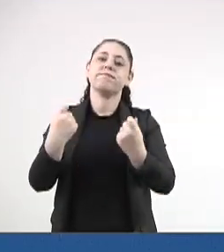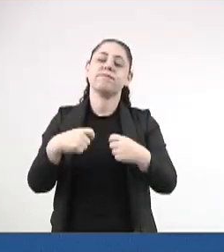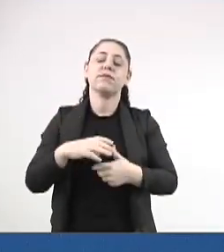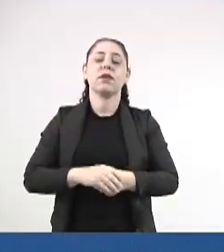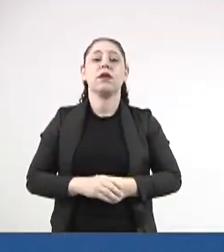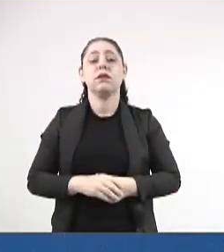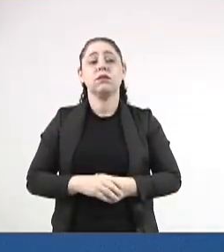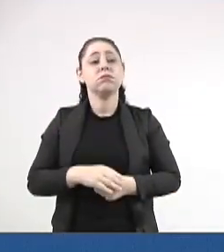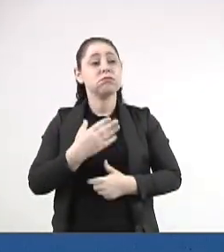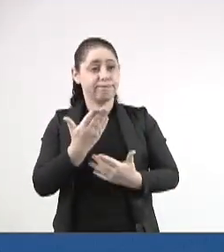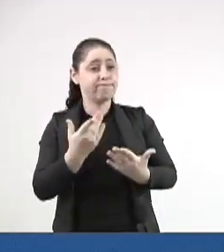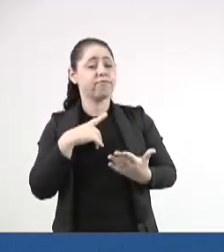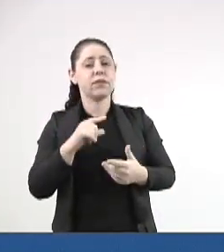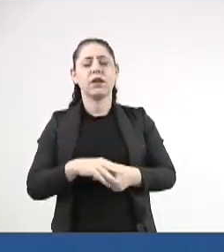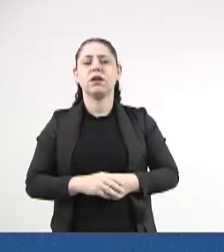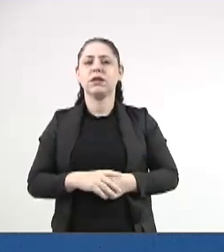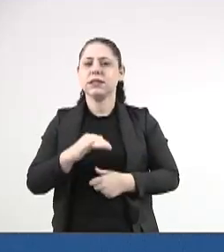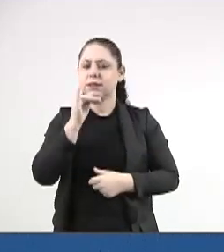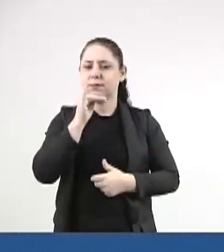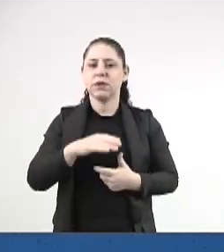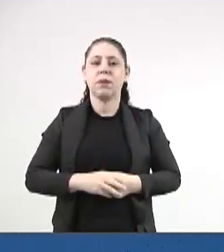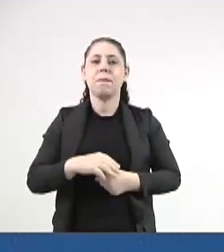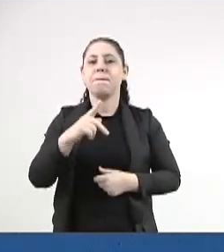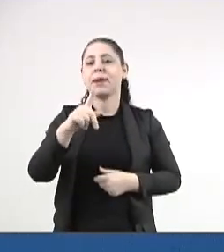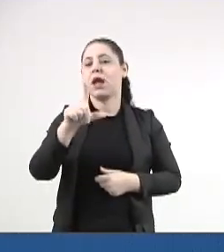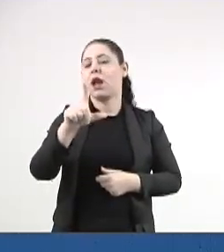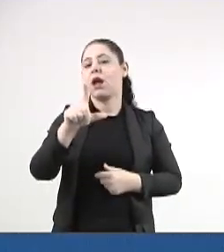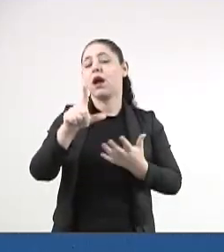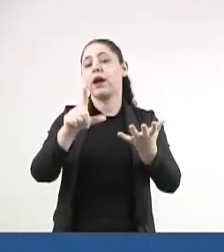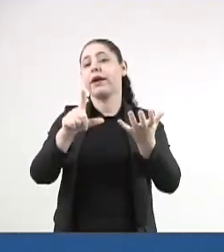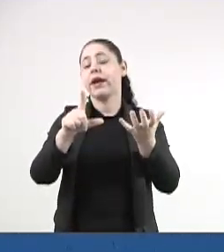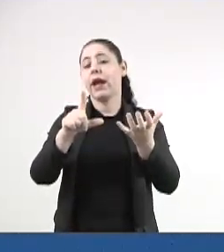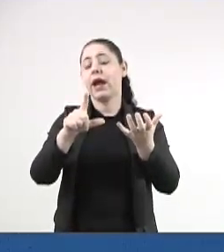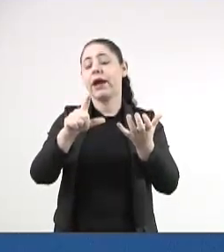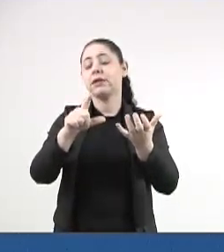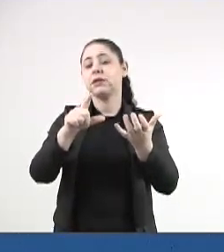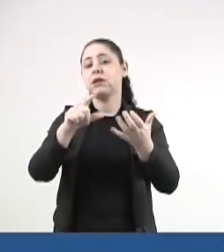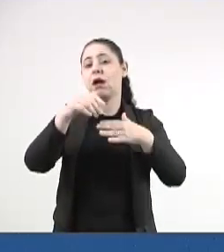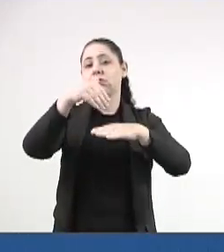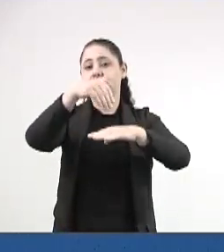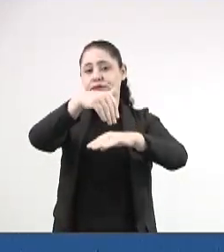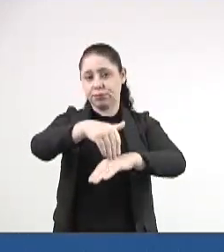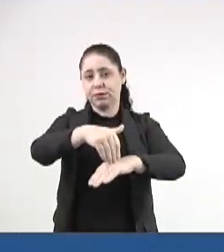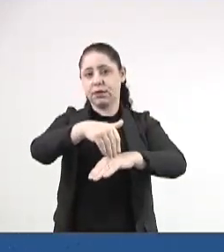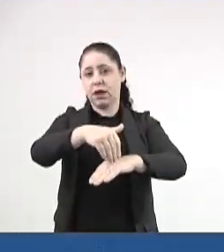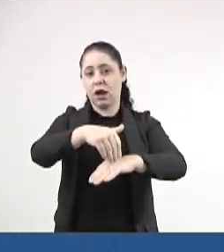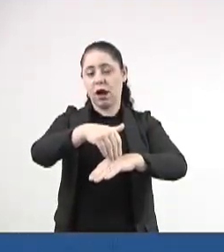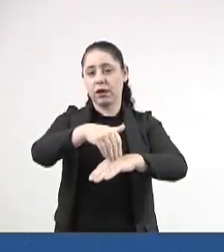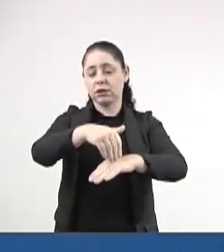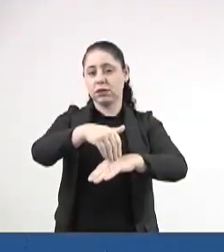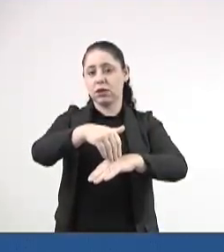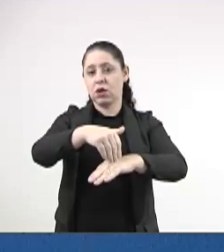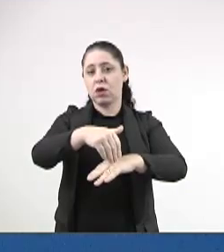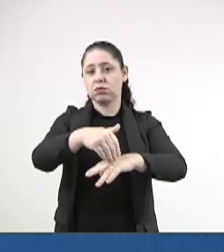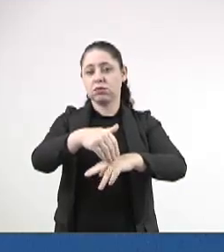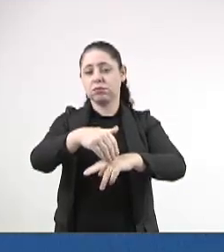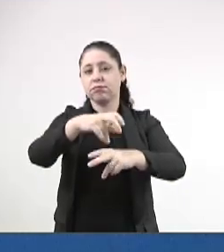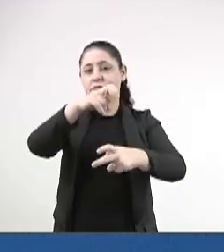Imagine, Vossa Excelência, que esse PL, ele quer criminalizar e condenar